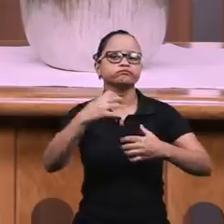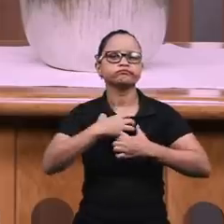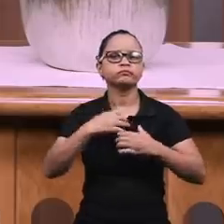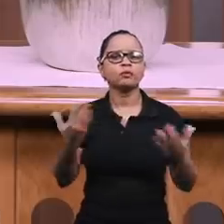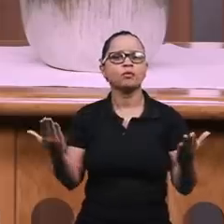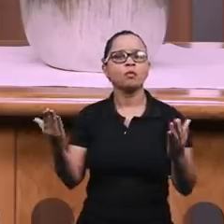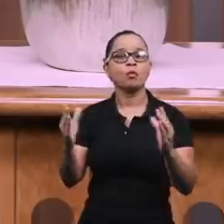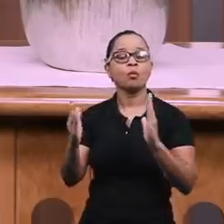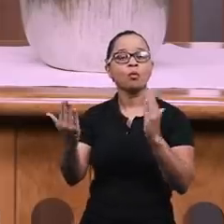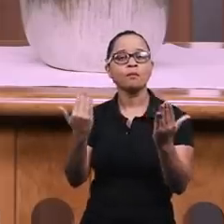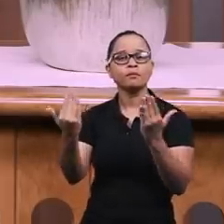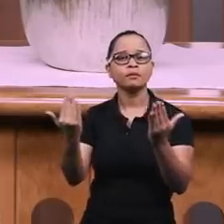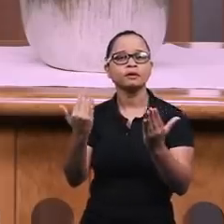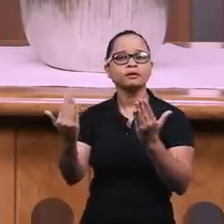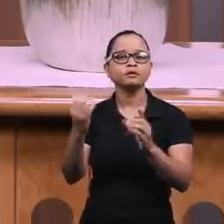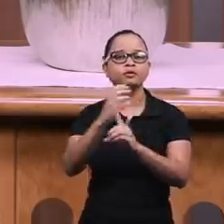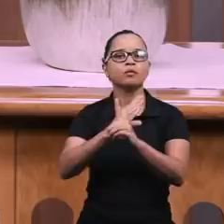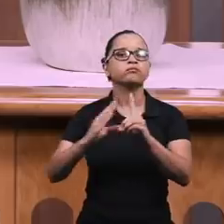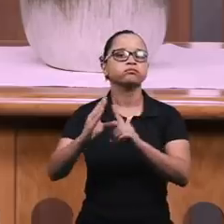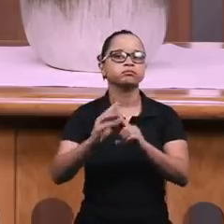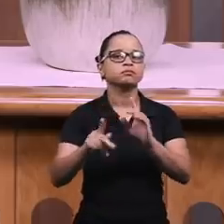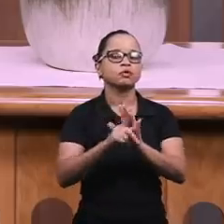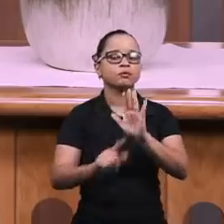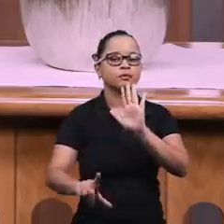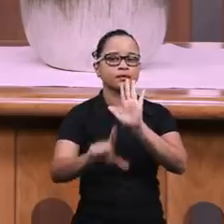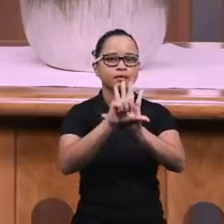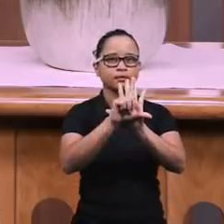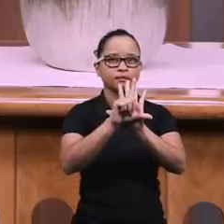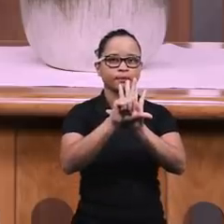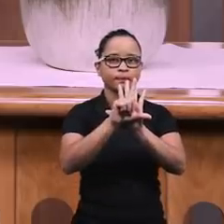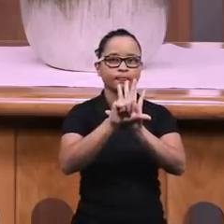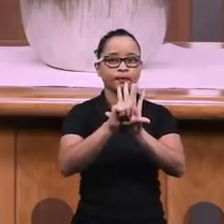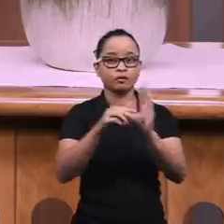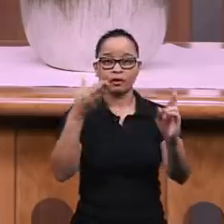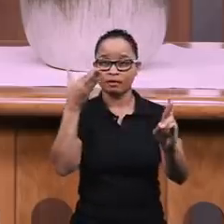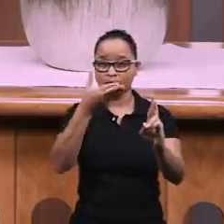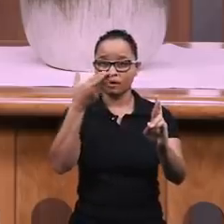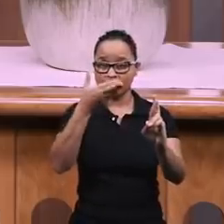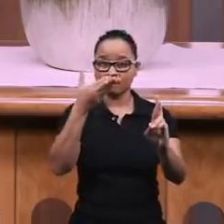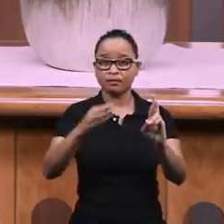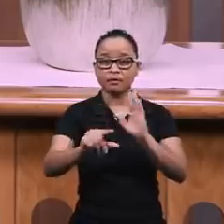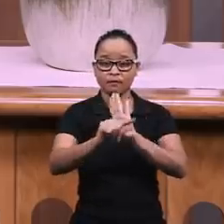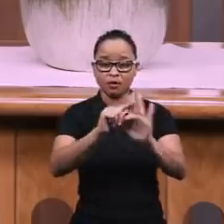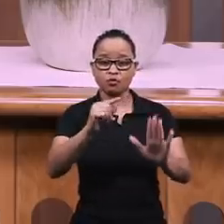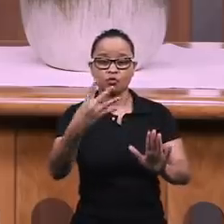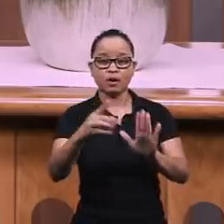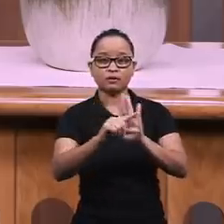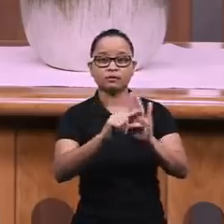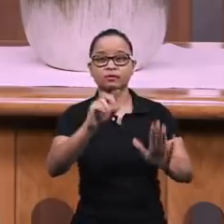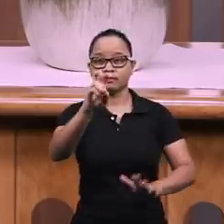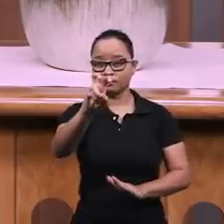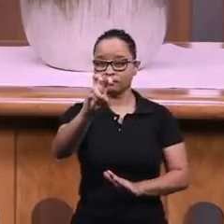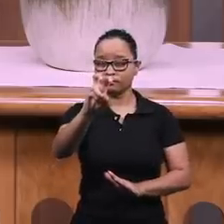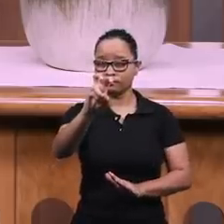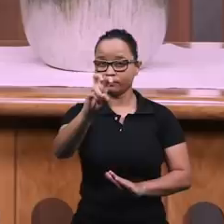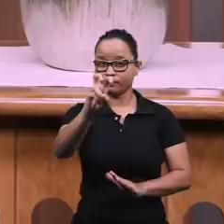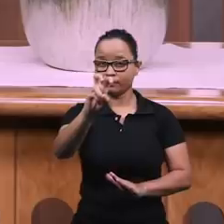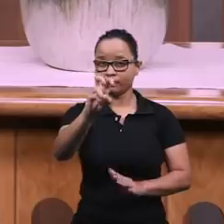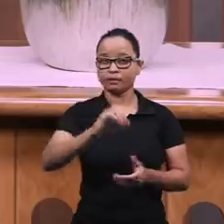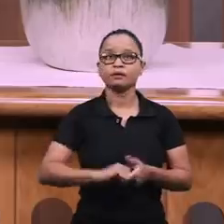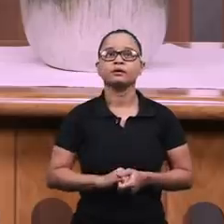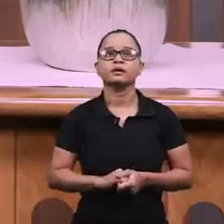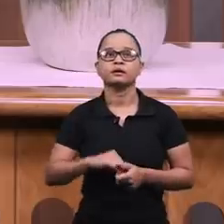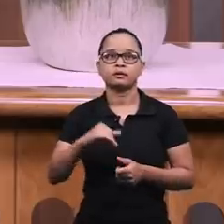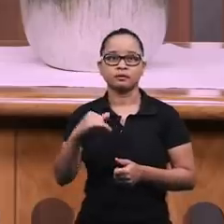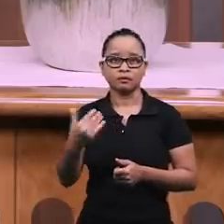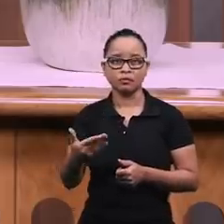da lei não é que tá a a referência né o verso 4 5 ou seja a primeira carta do apóstolo Pedro Capítulo 2 verso